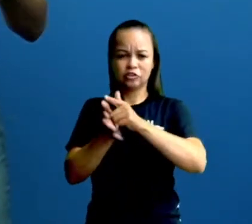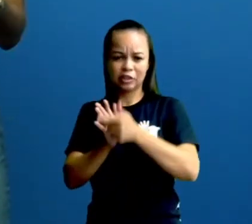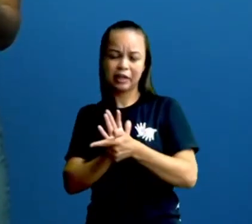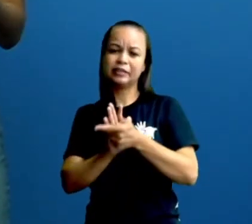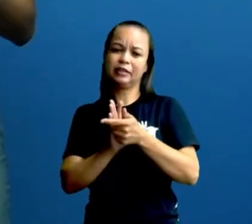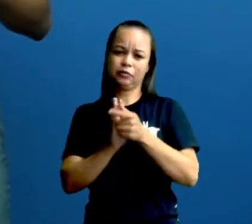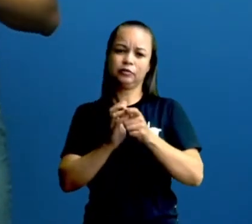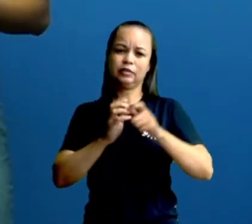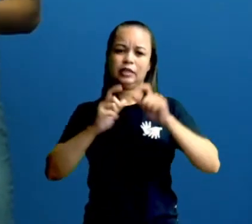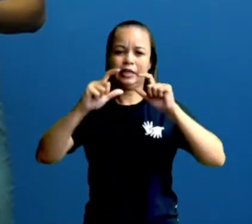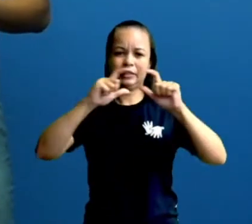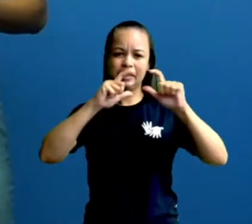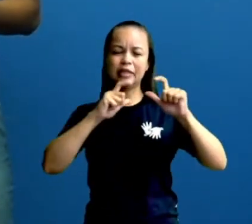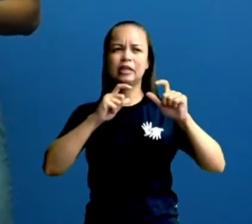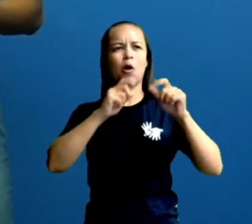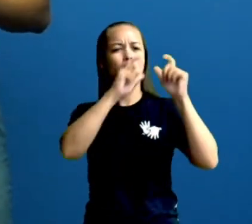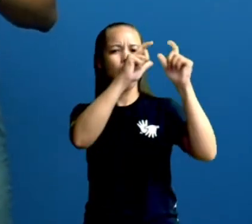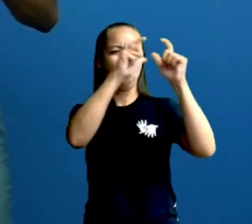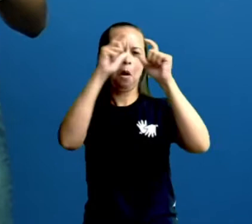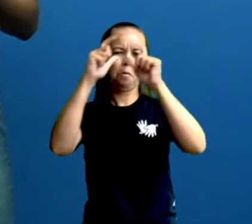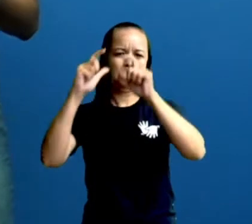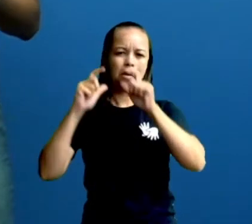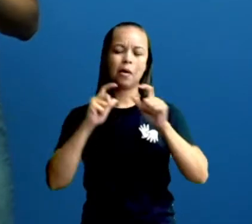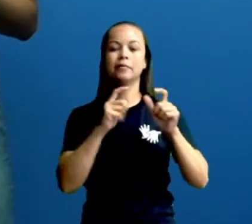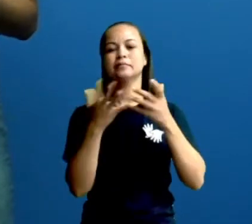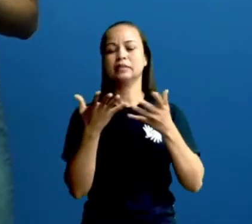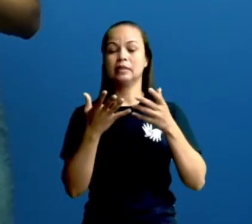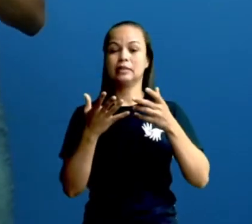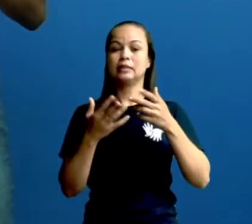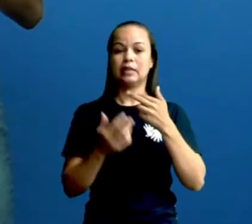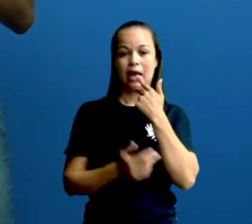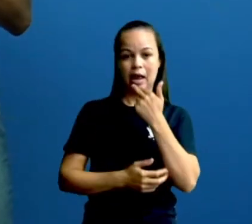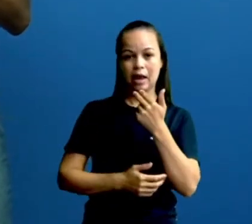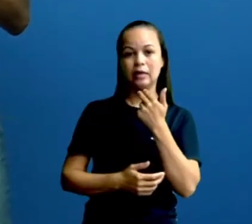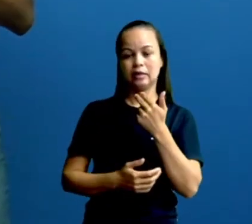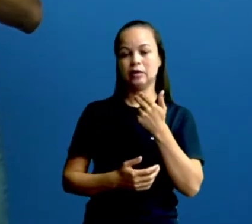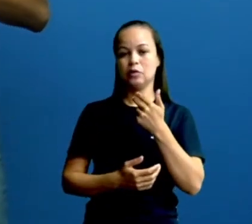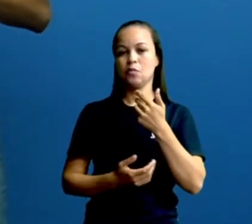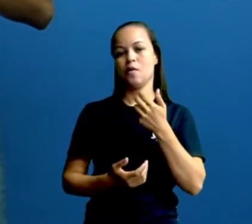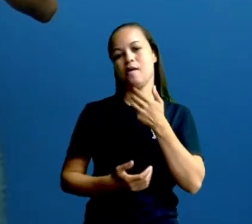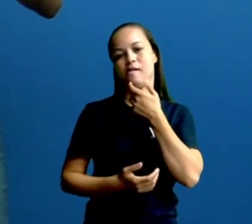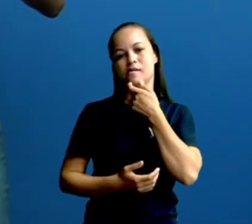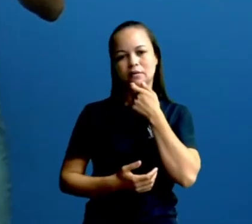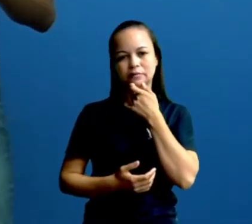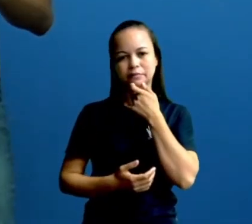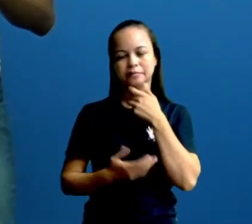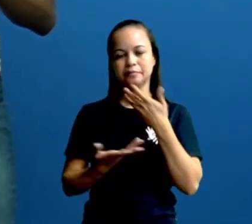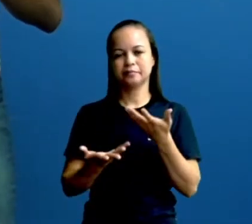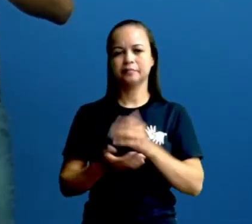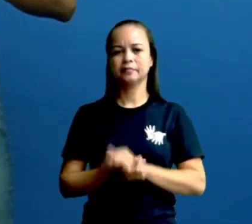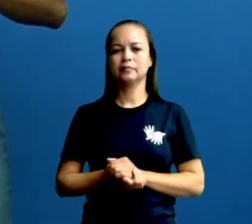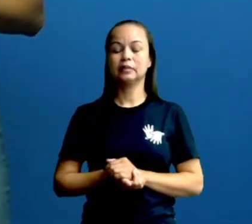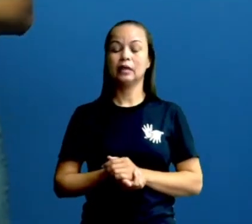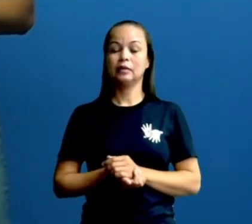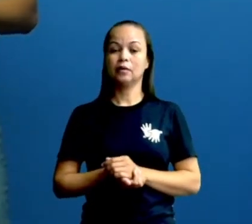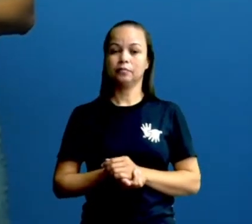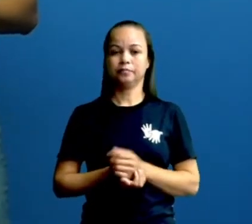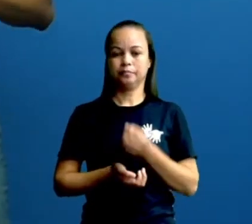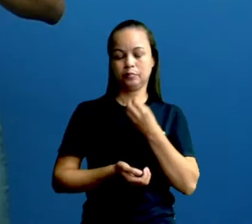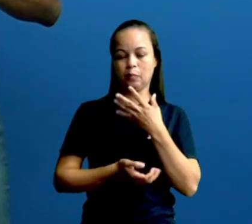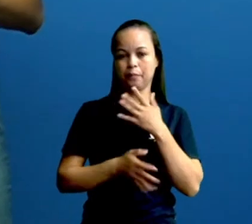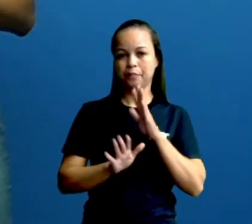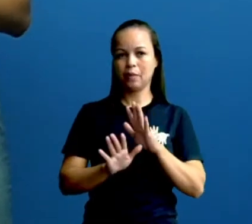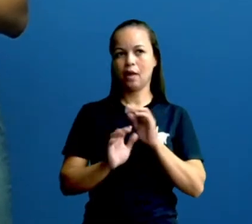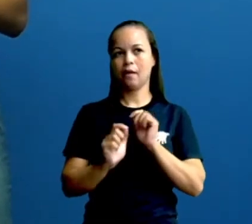ou quadrinhos também, como a gente pode falar, na língua inglesa. Bom, uma dica para vocês é a